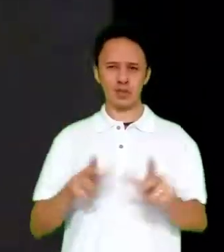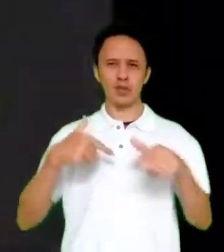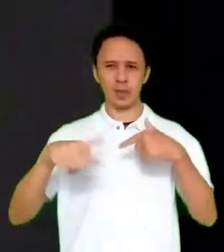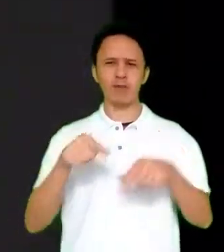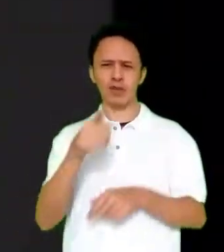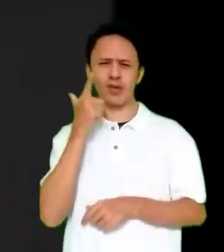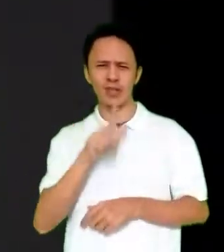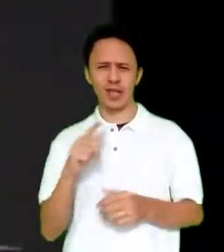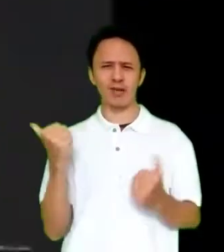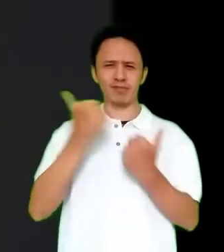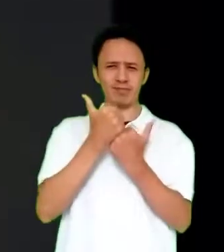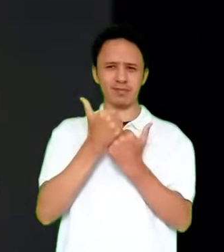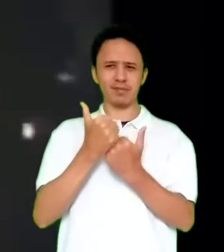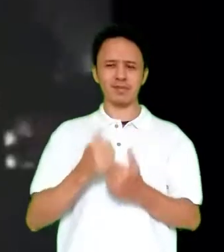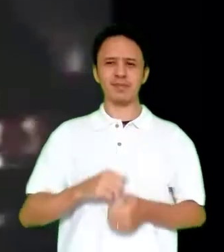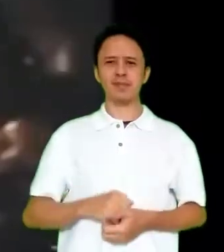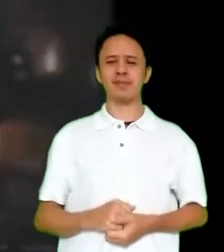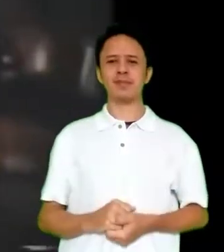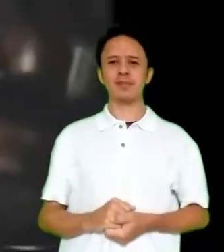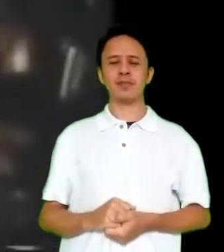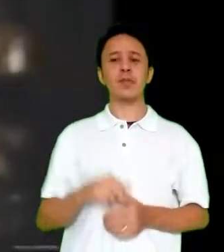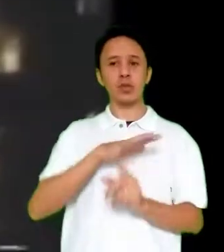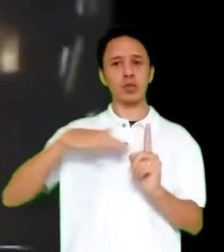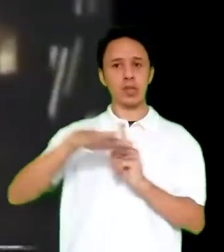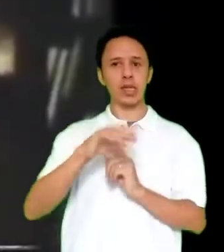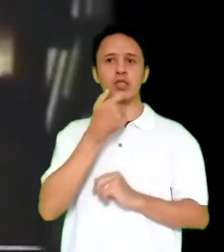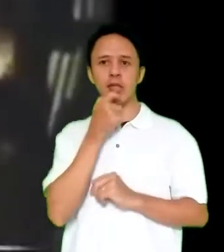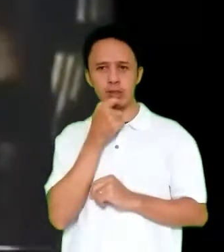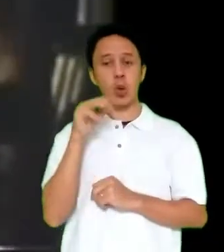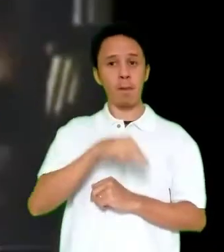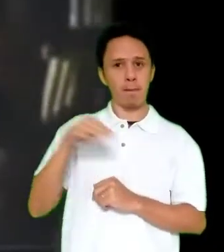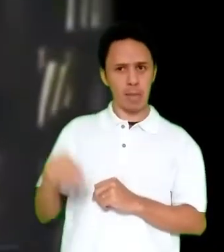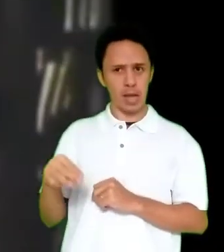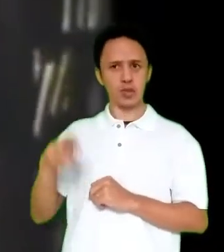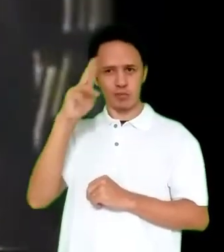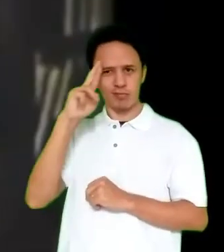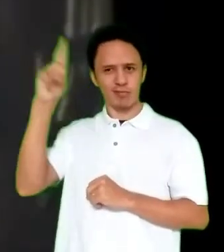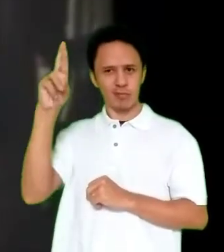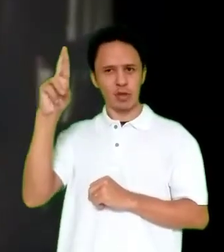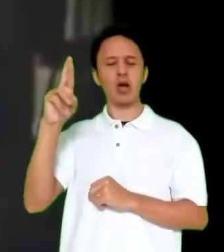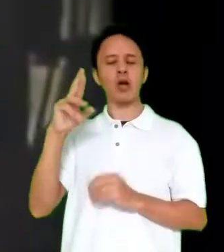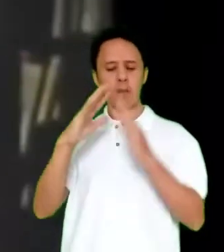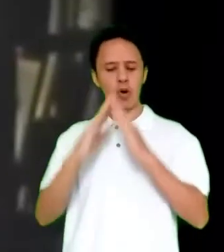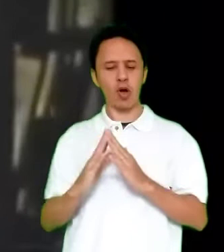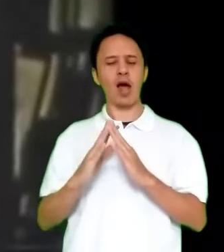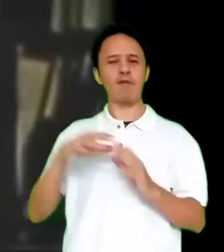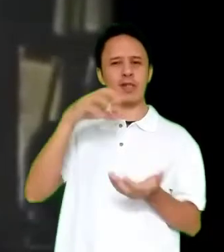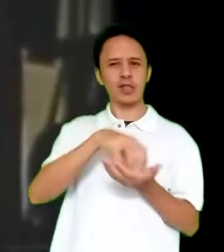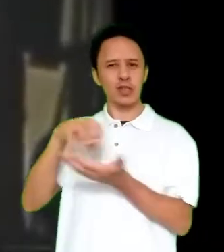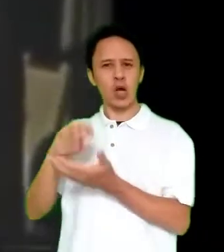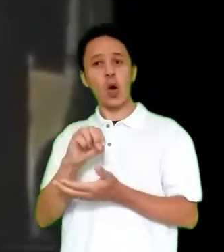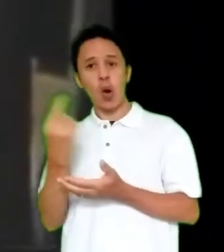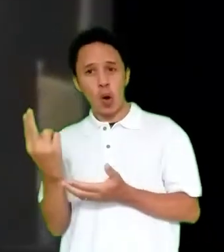Continue esse trabalho, você consegue. Na sociedade inglesa, os mestres tecelões habitavam nas aldeias ou no